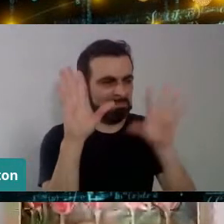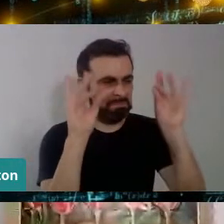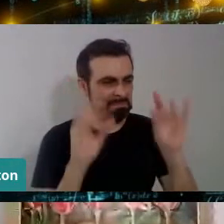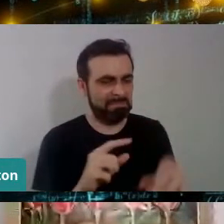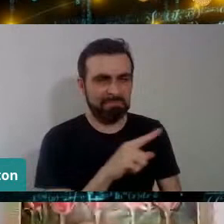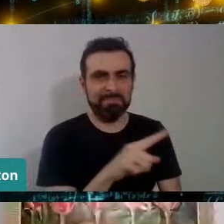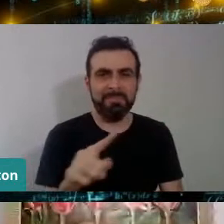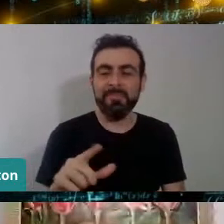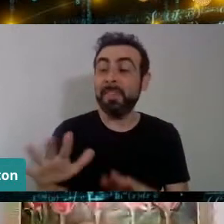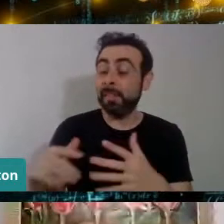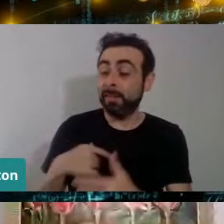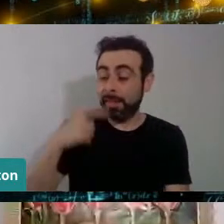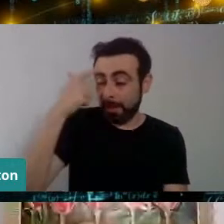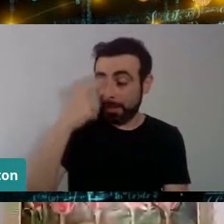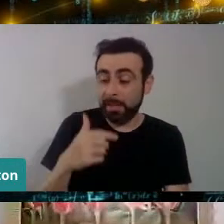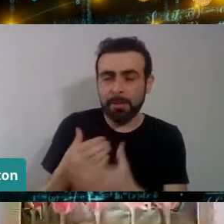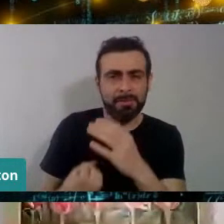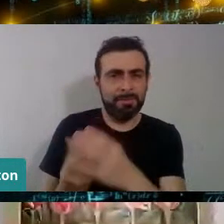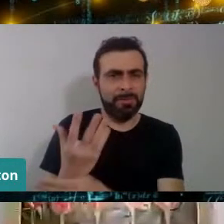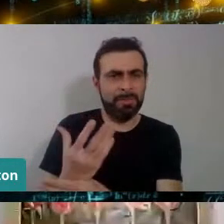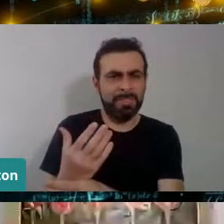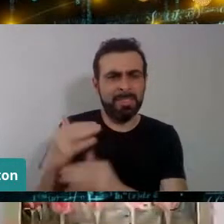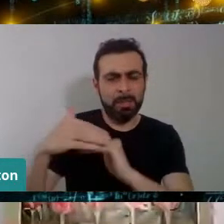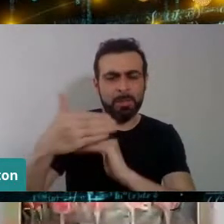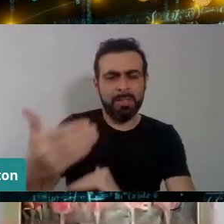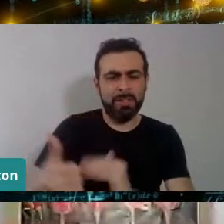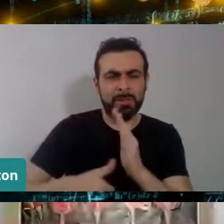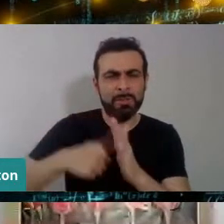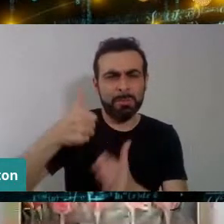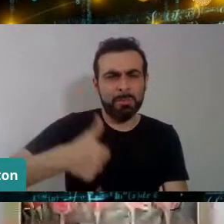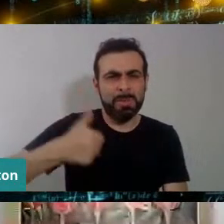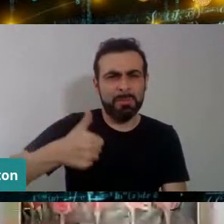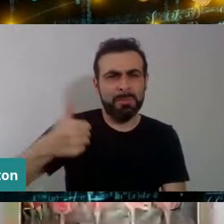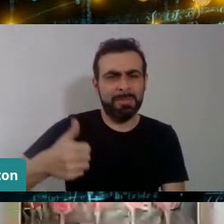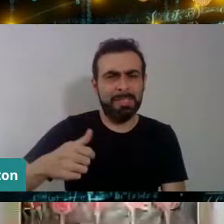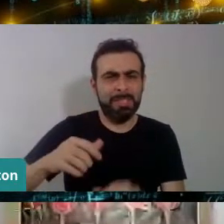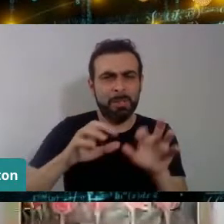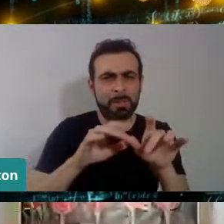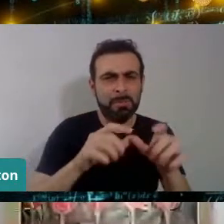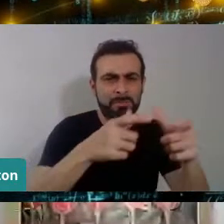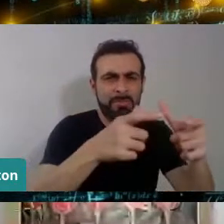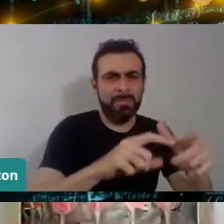encarregado, né, de implantar os primeiros computadores lá na secretaria.